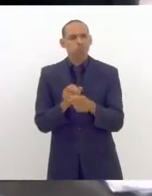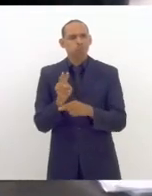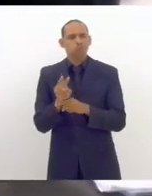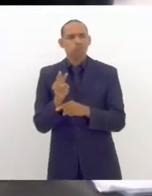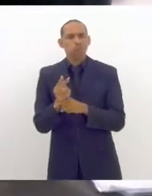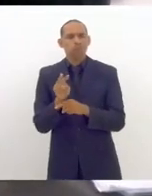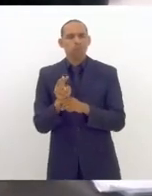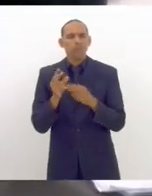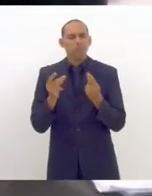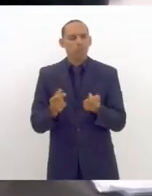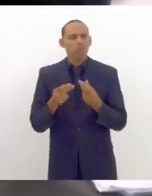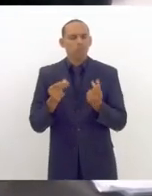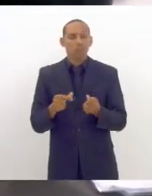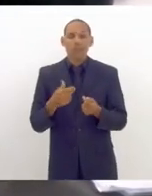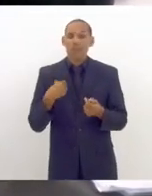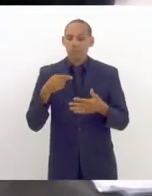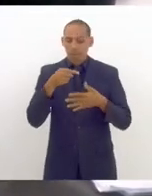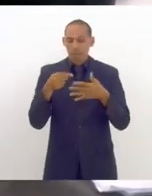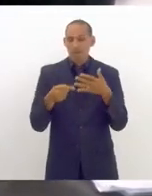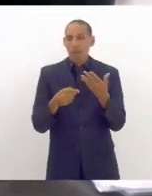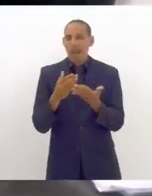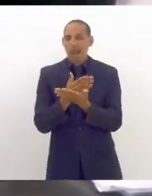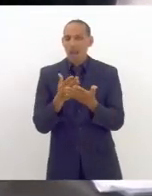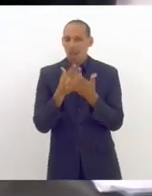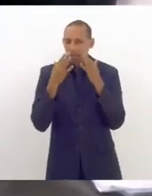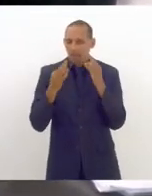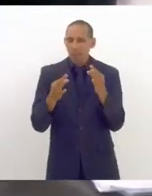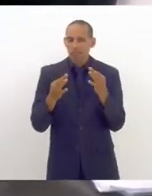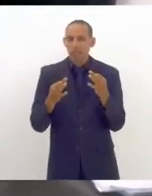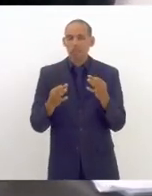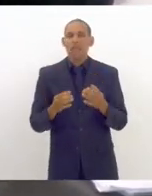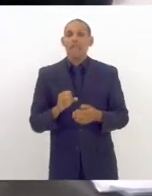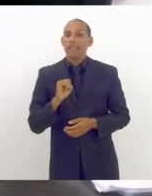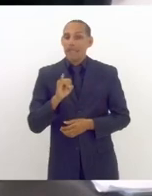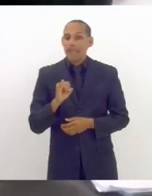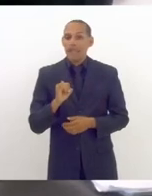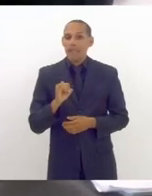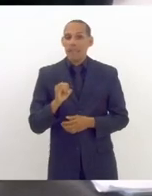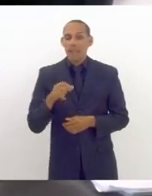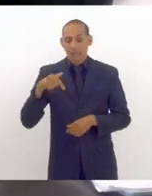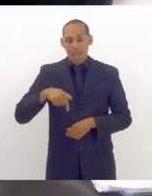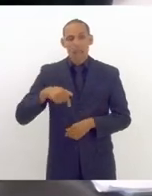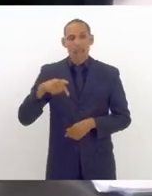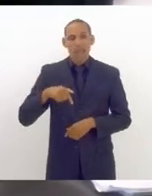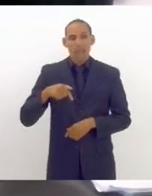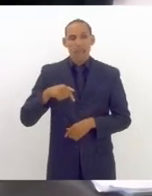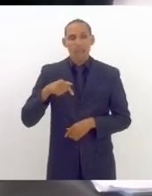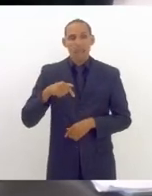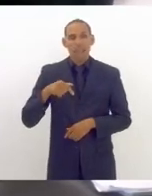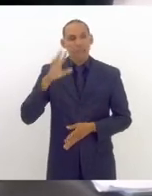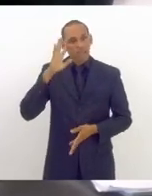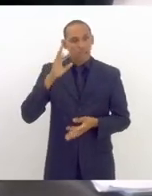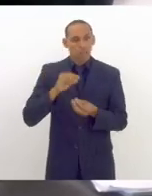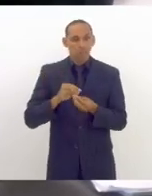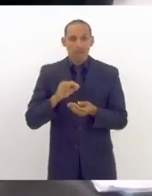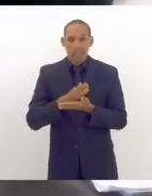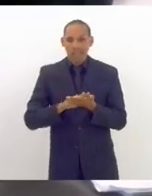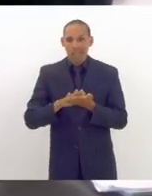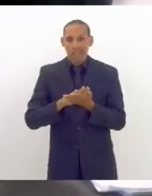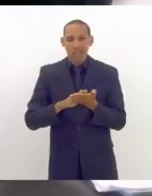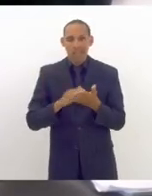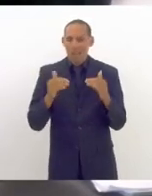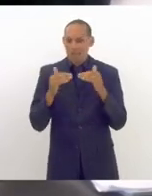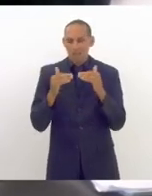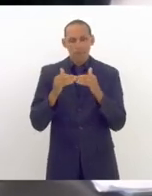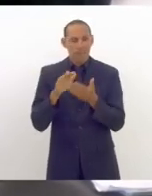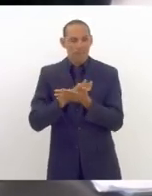de alguns pontos logicamente se não chegar a um entendimento aqui a gente vai respeitar mas chamar